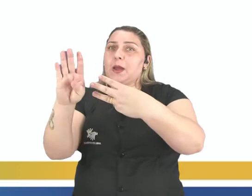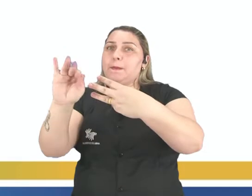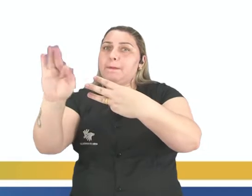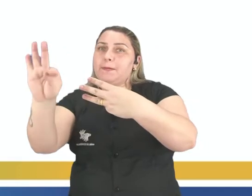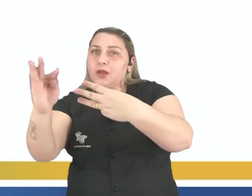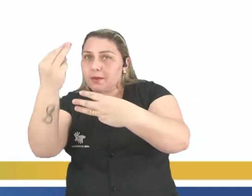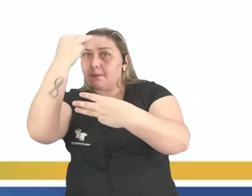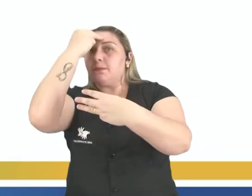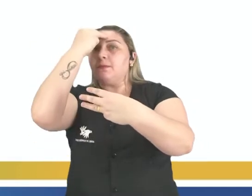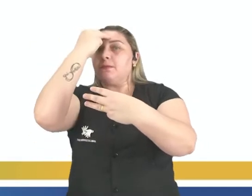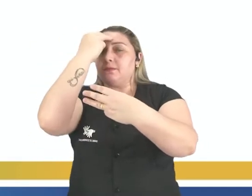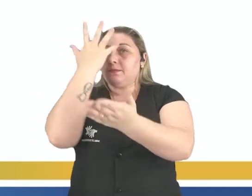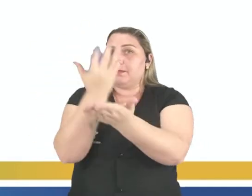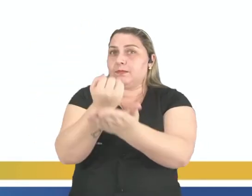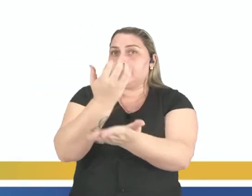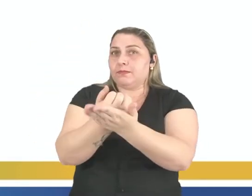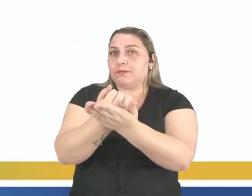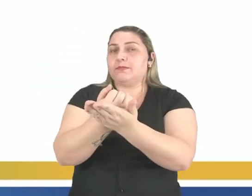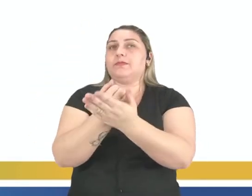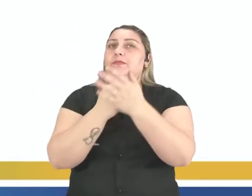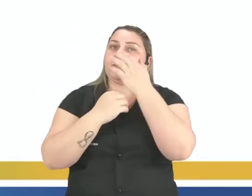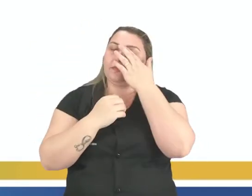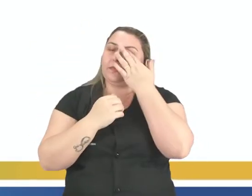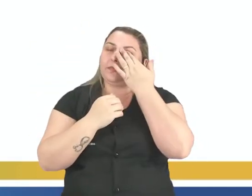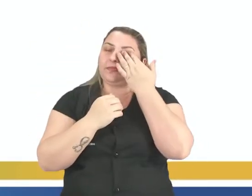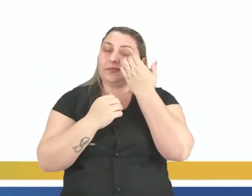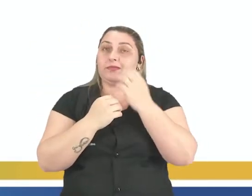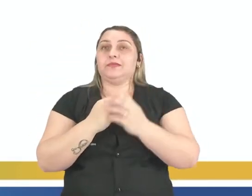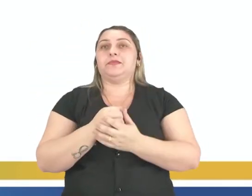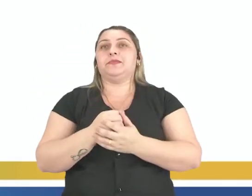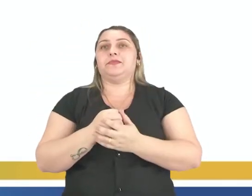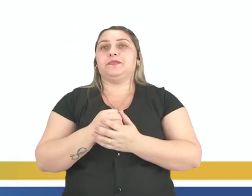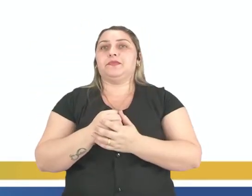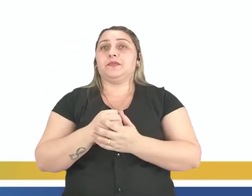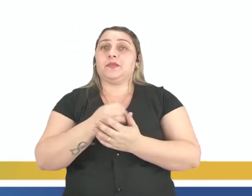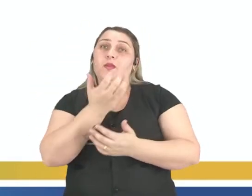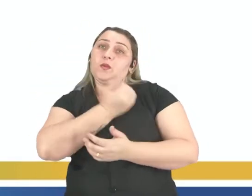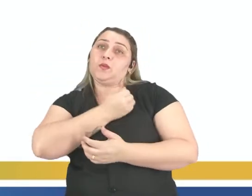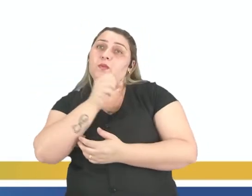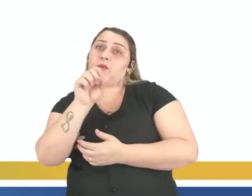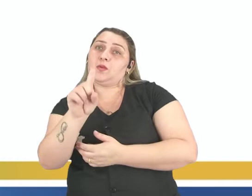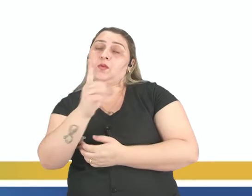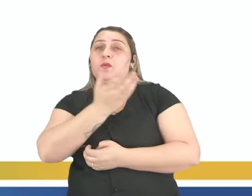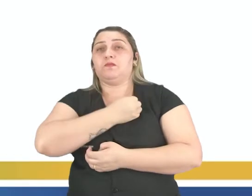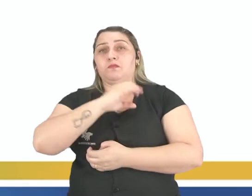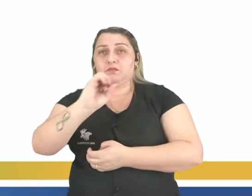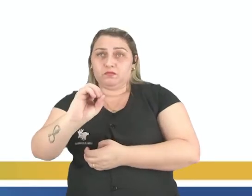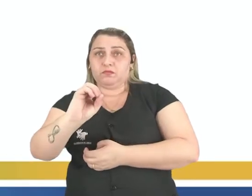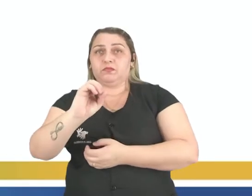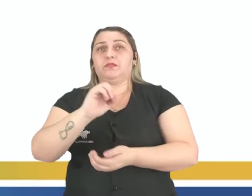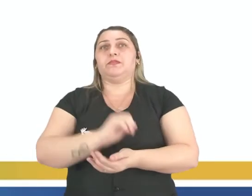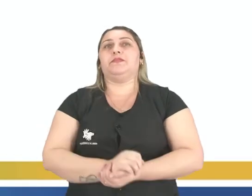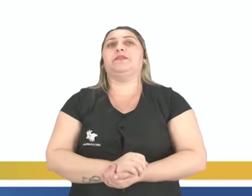formando a memória desse arquivo. Então, o bit aí ou é um símbolozinho, ou é um algarismo 0 ou é um algarismo 1.